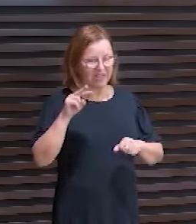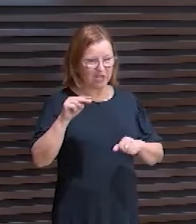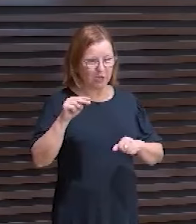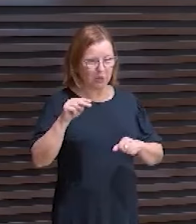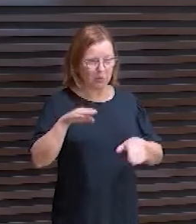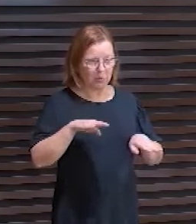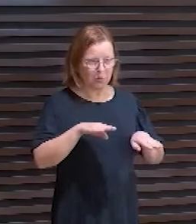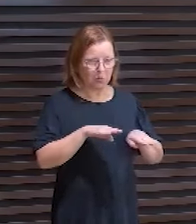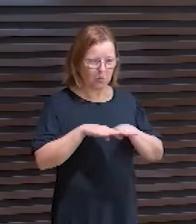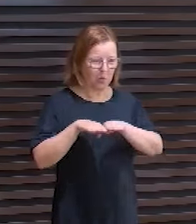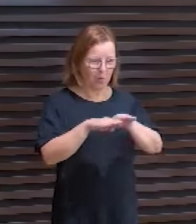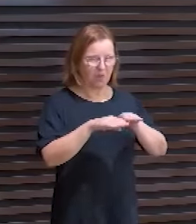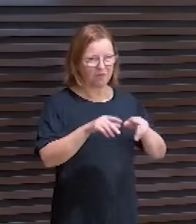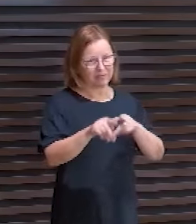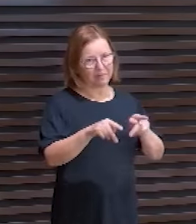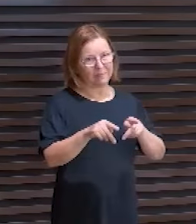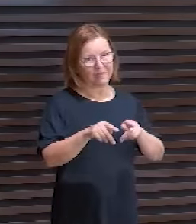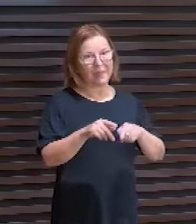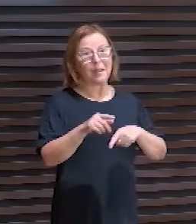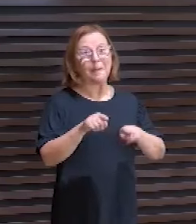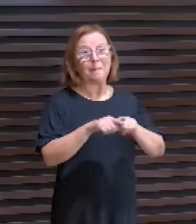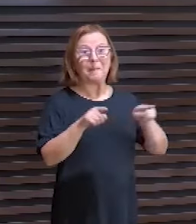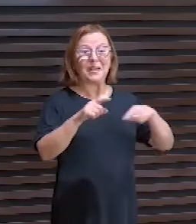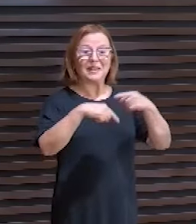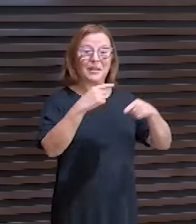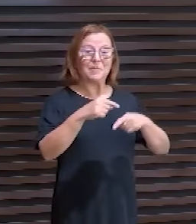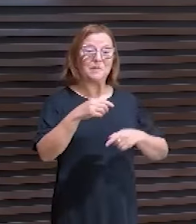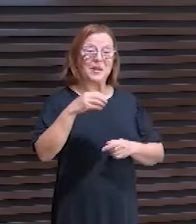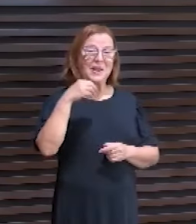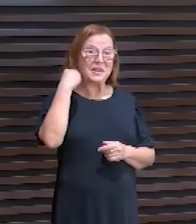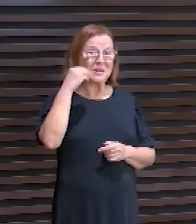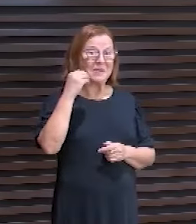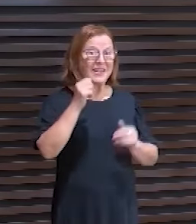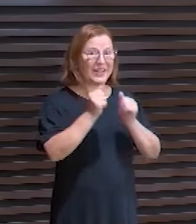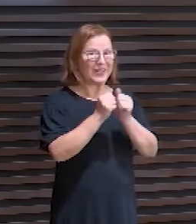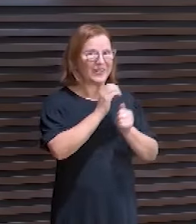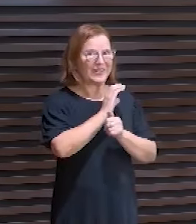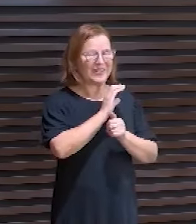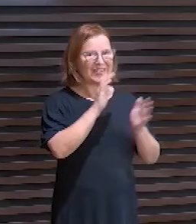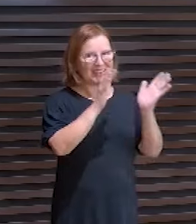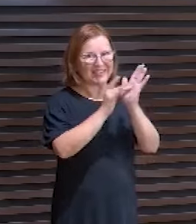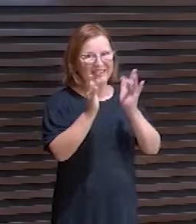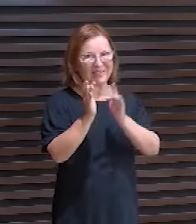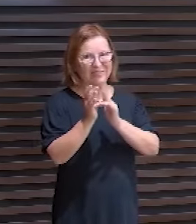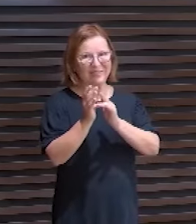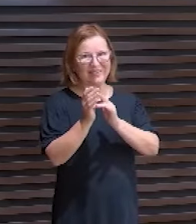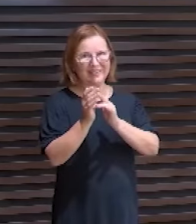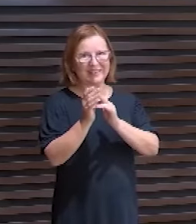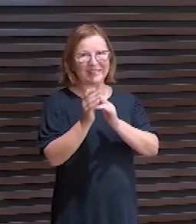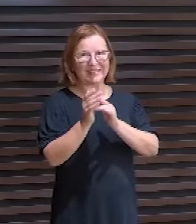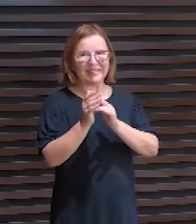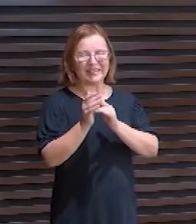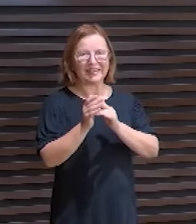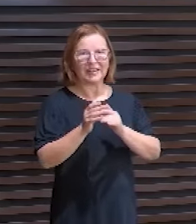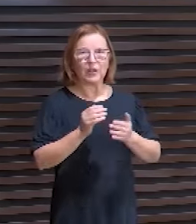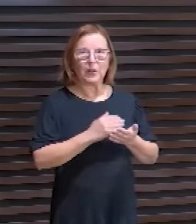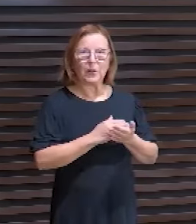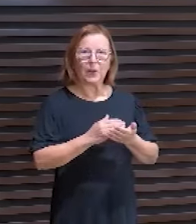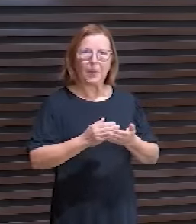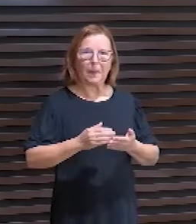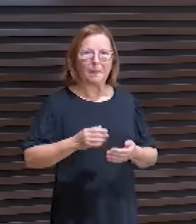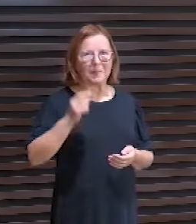a sua experiência com Jesus passou a ser um ninguém que pensa como Deus